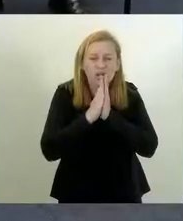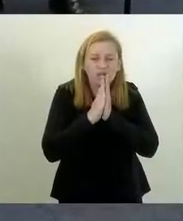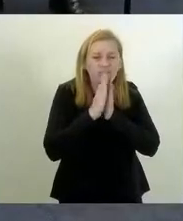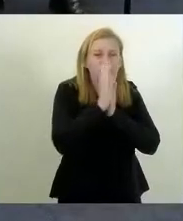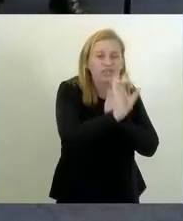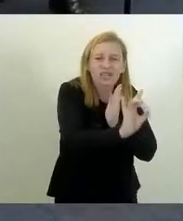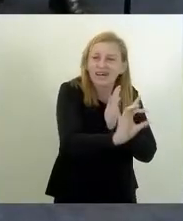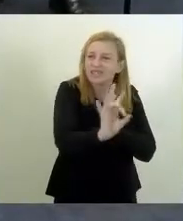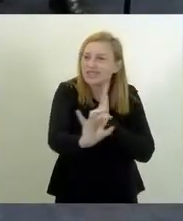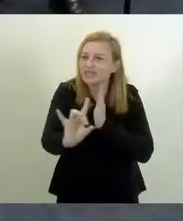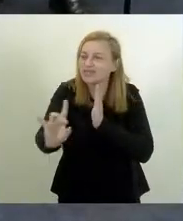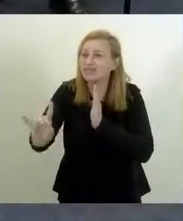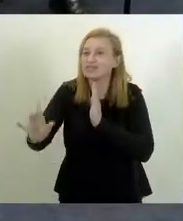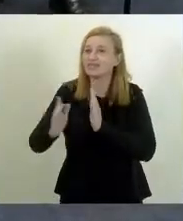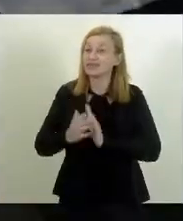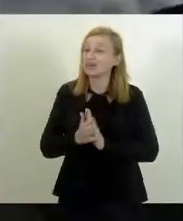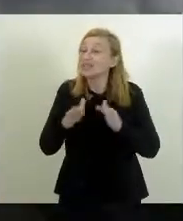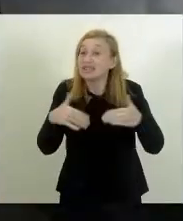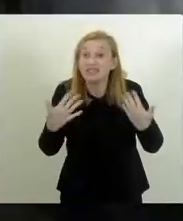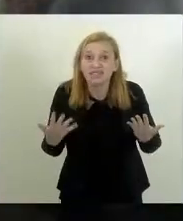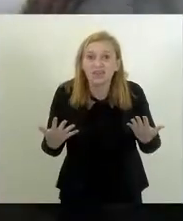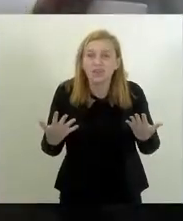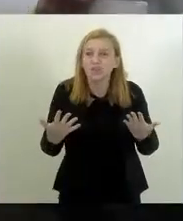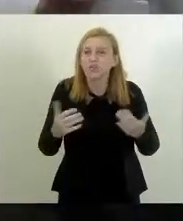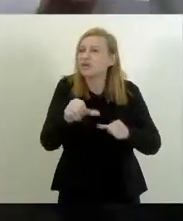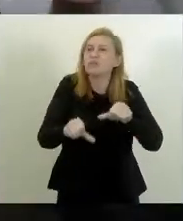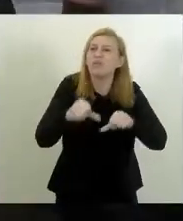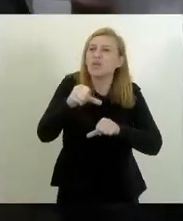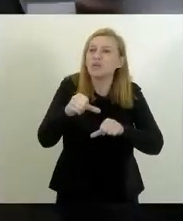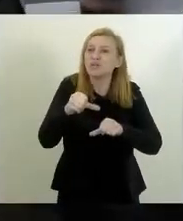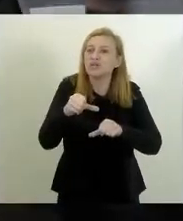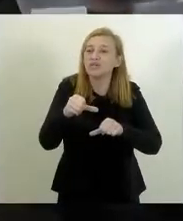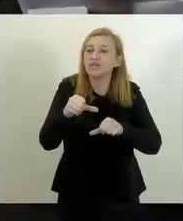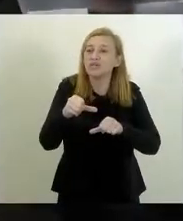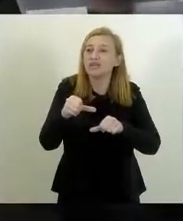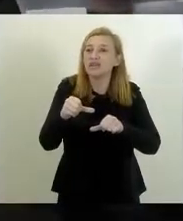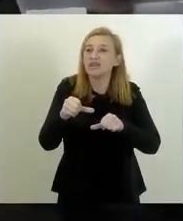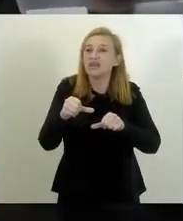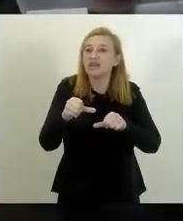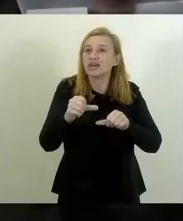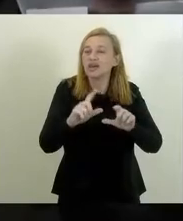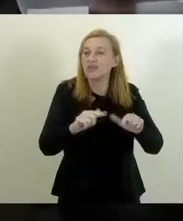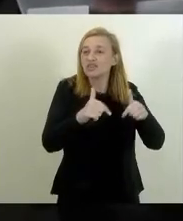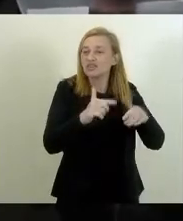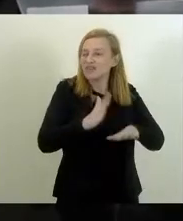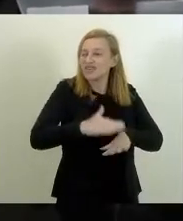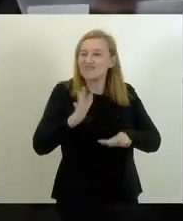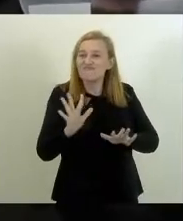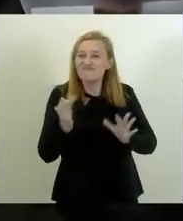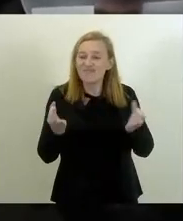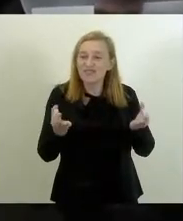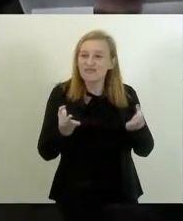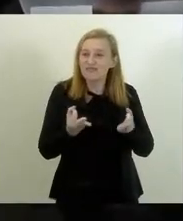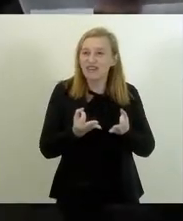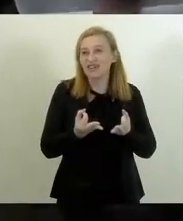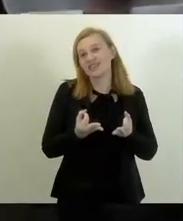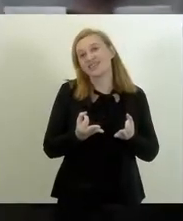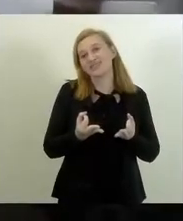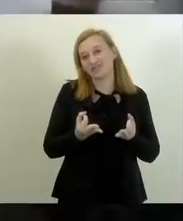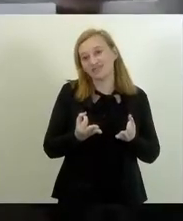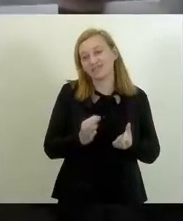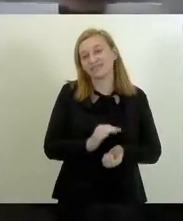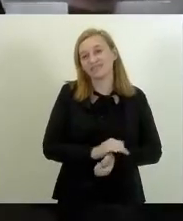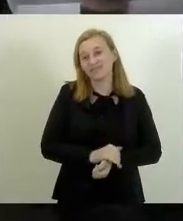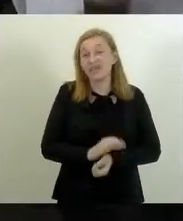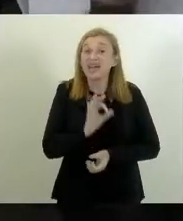outros. Então, o que muda é o modo, mas o efeito é o mesmo.